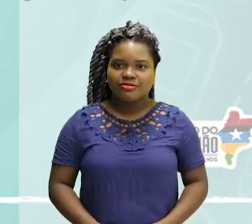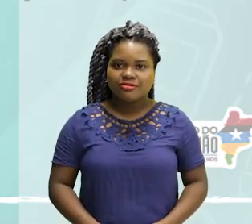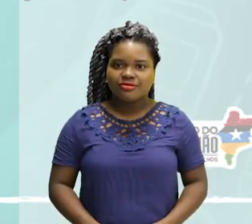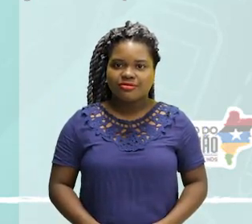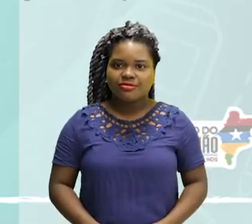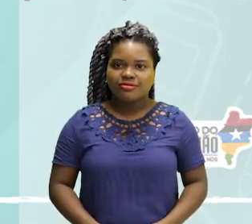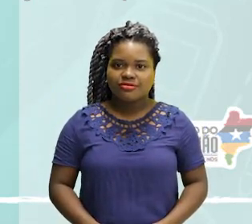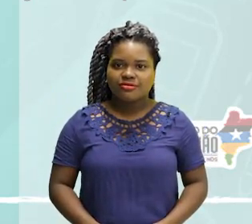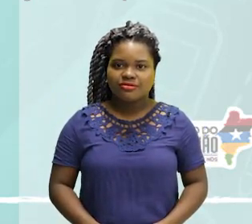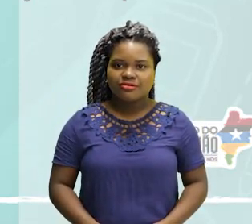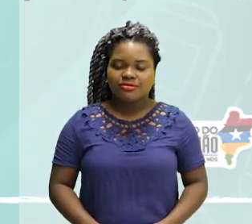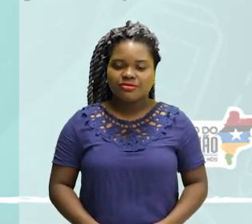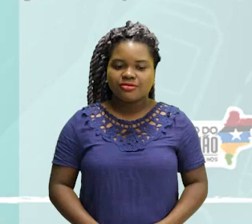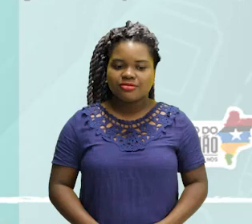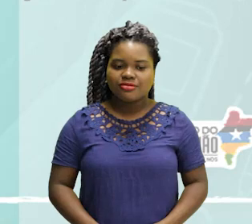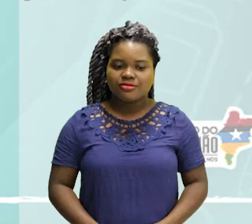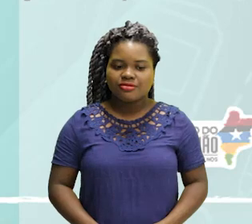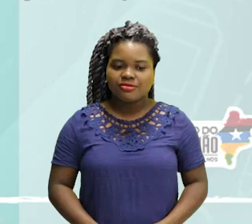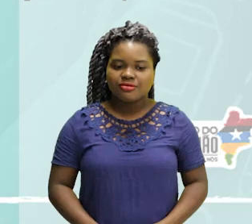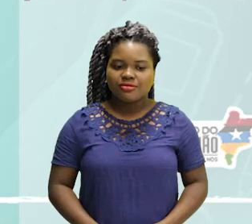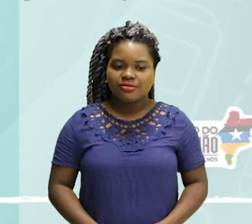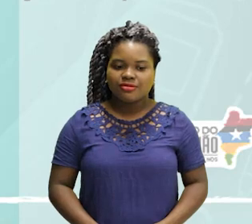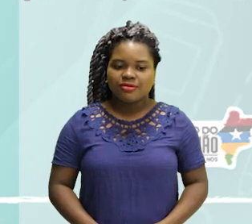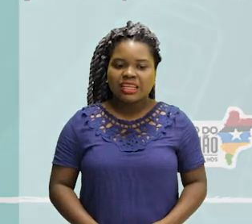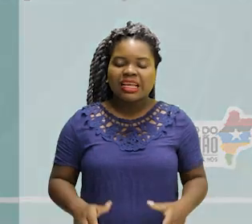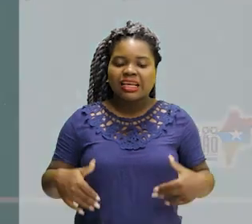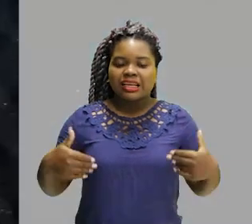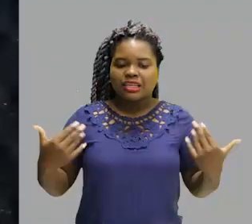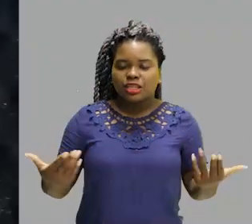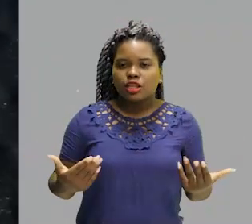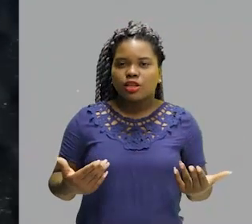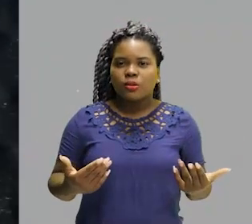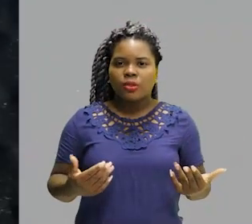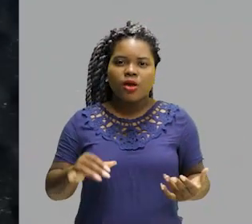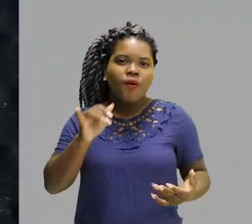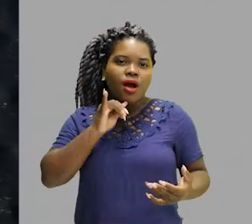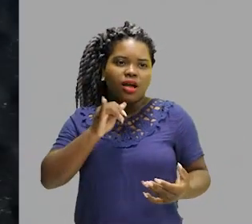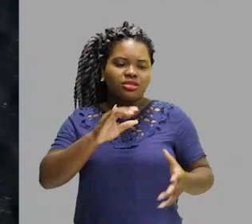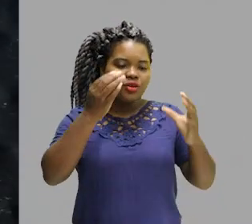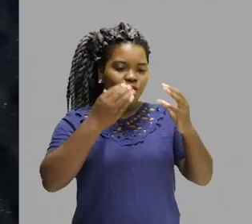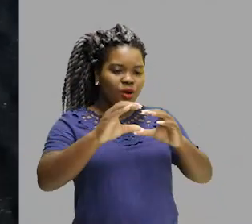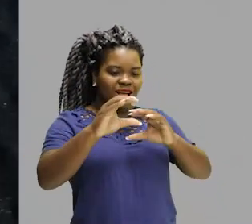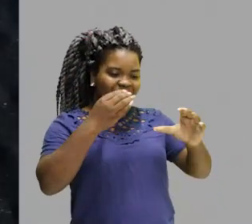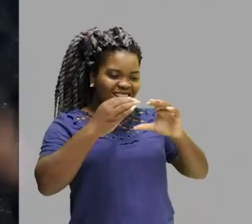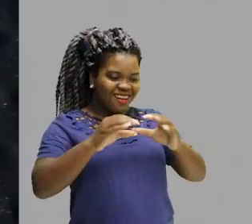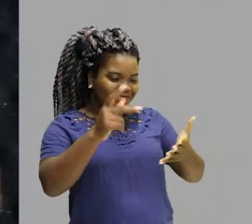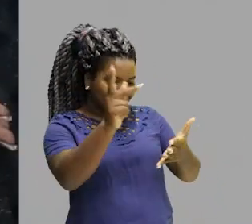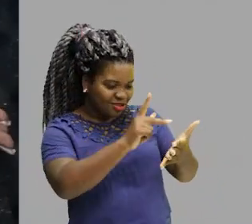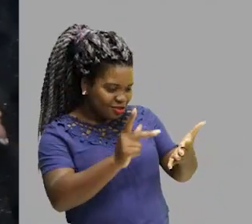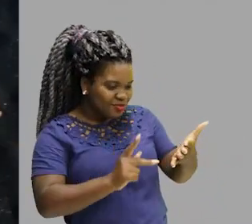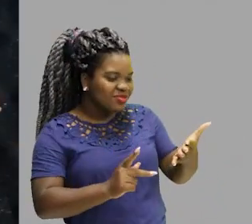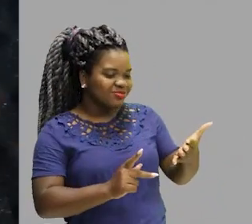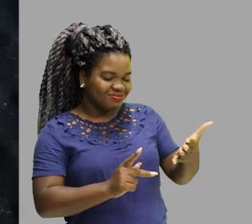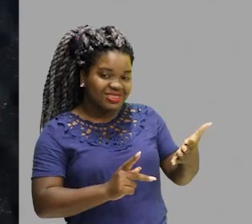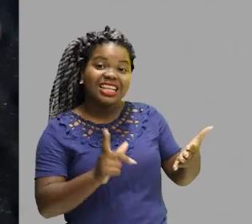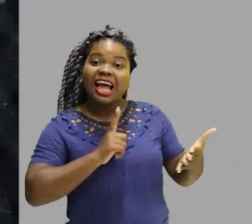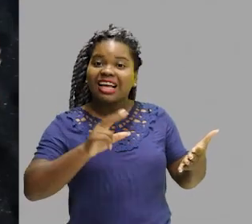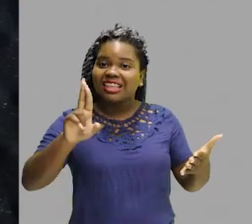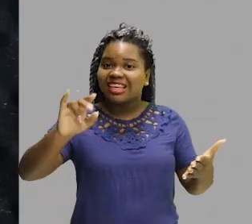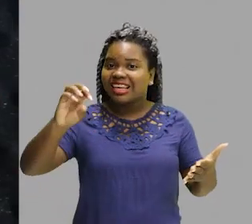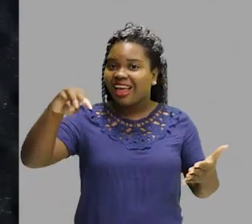com a estética, métrica e rima. Então, assim, quando você canta uma poesia, a rima fica em evidência, não é